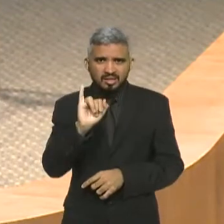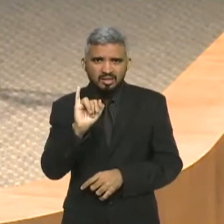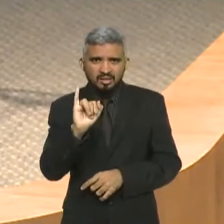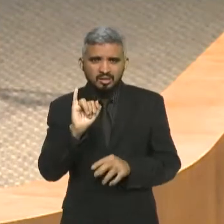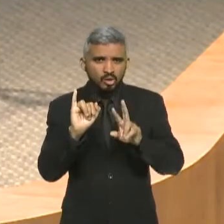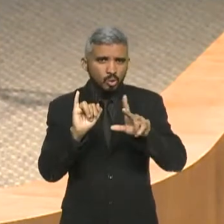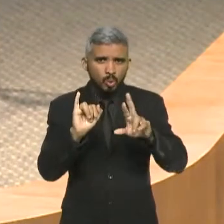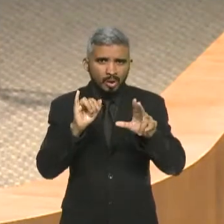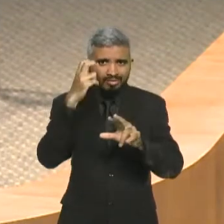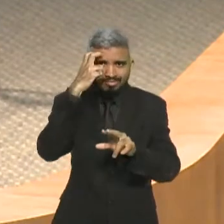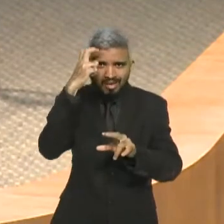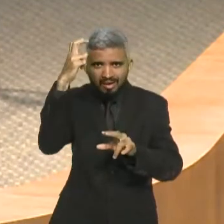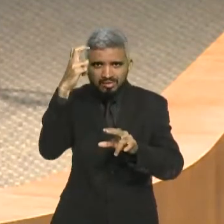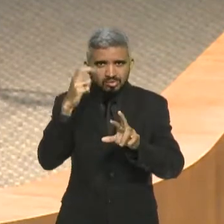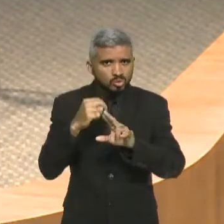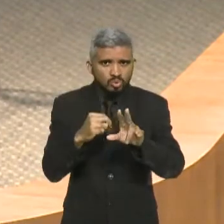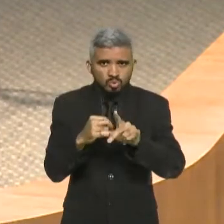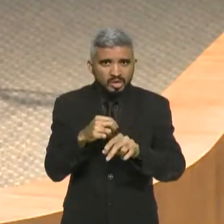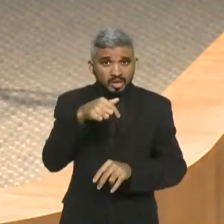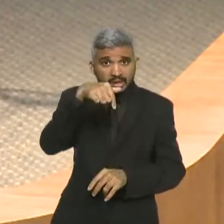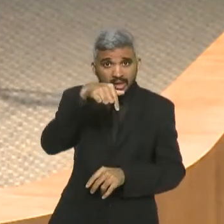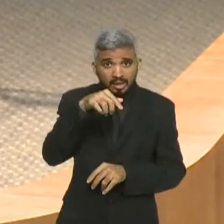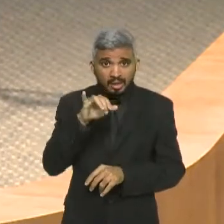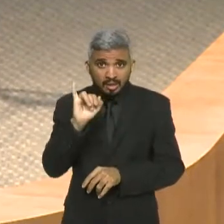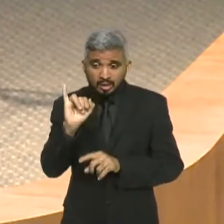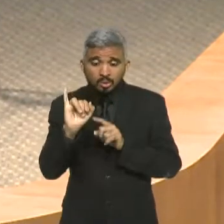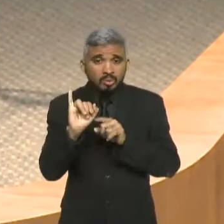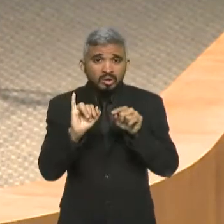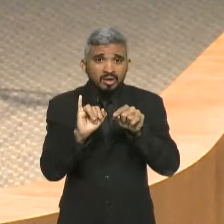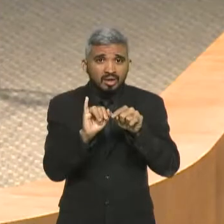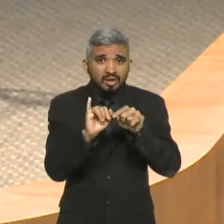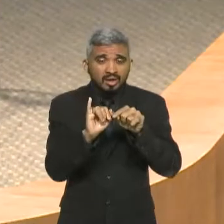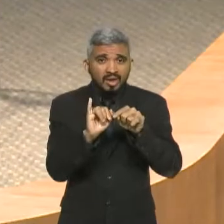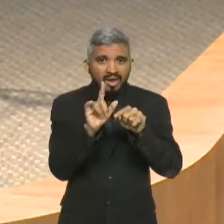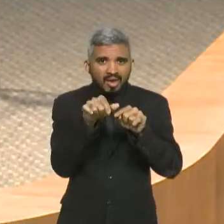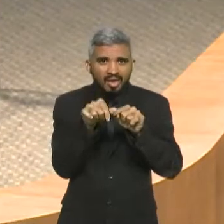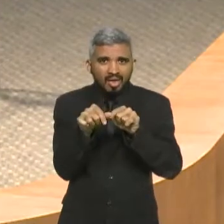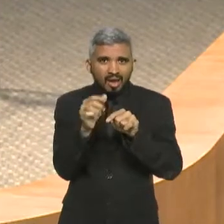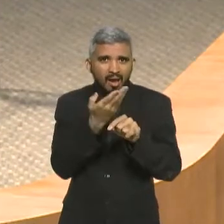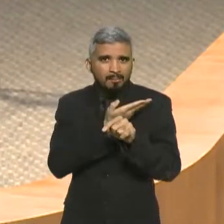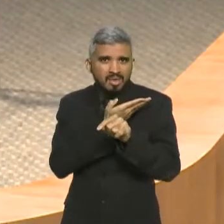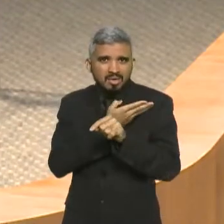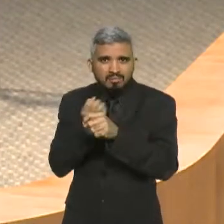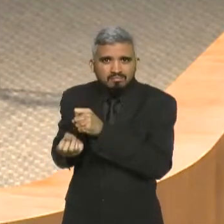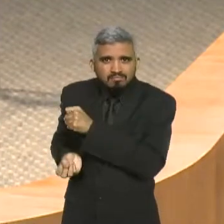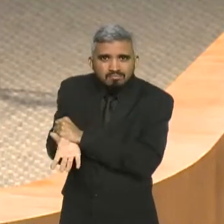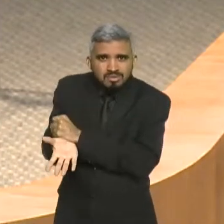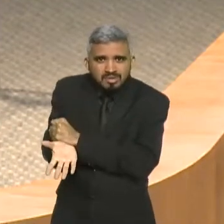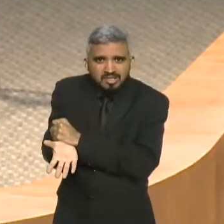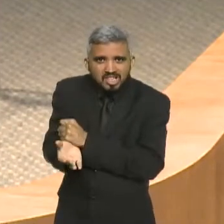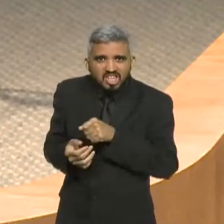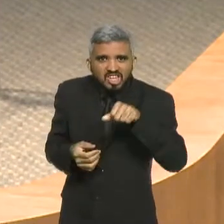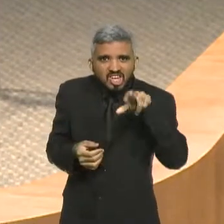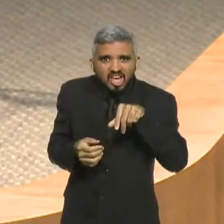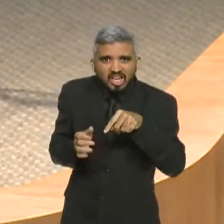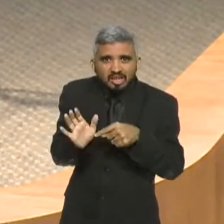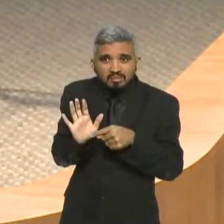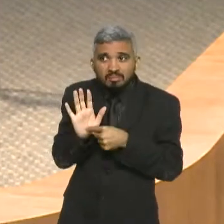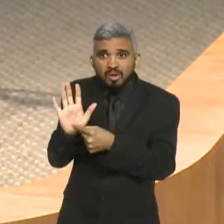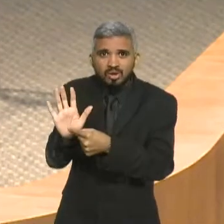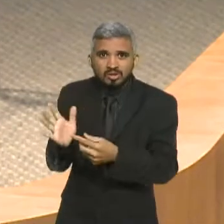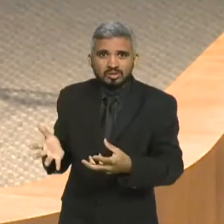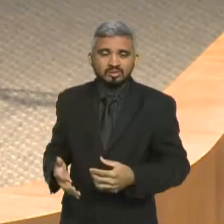inteligência. QI no Maranhão significa quem indique. Quando a pessoa vai fazer um seletivo, aí